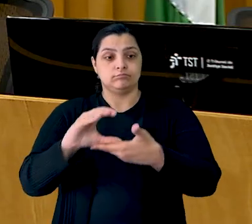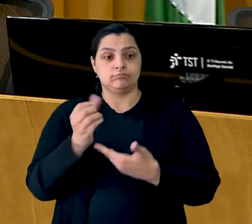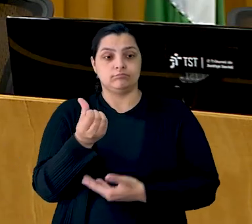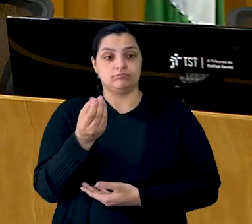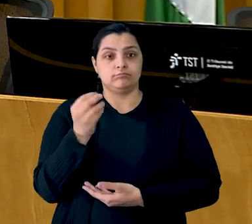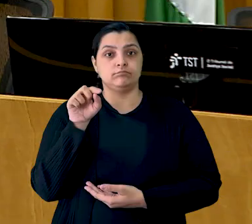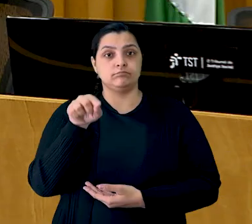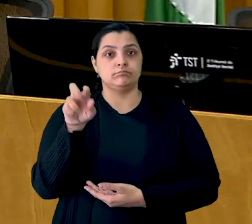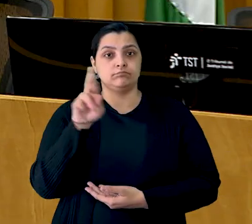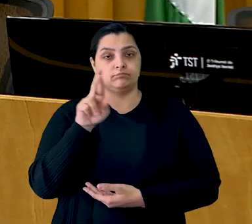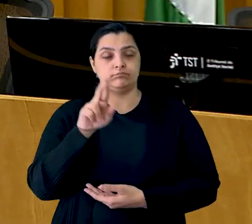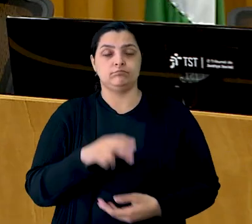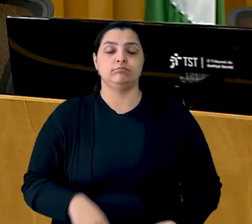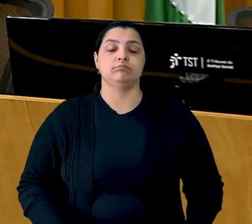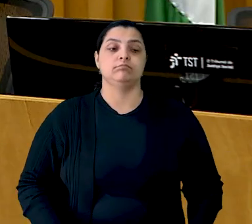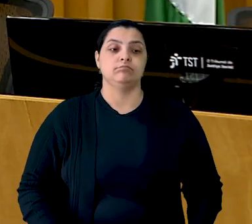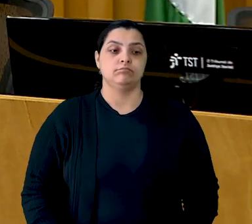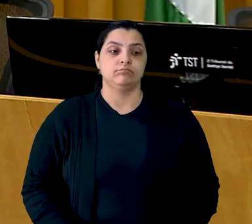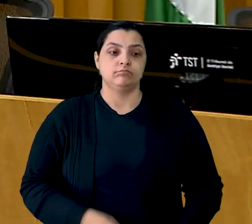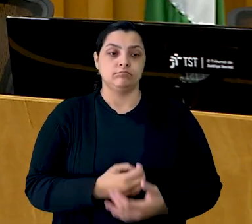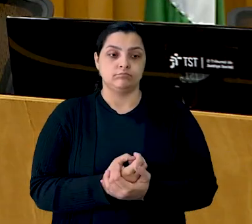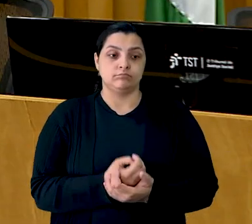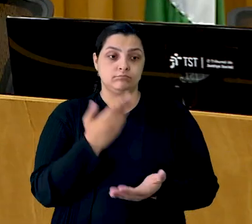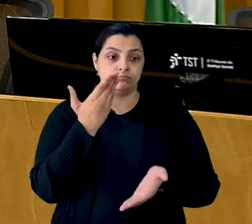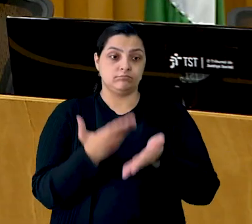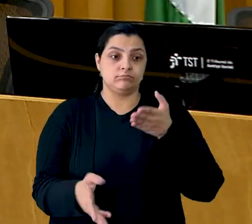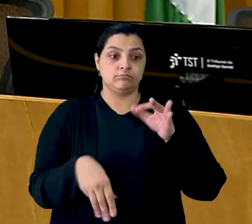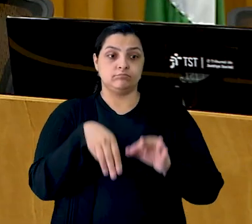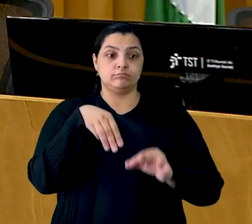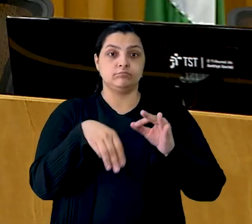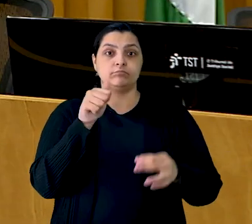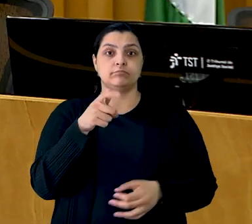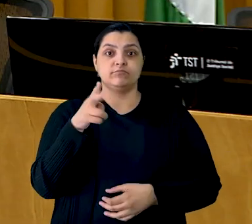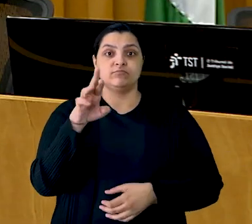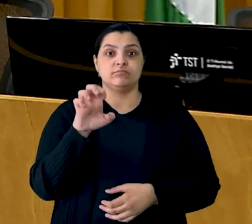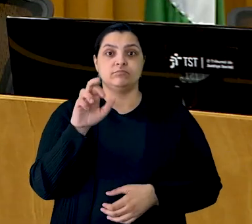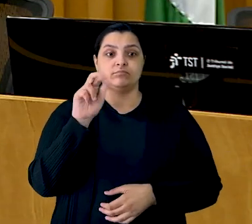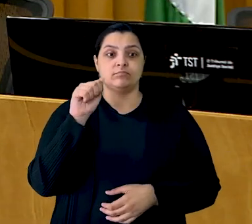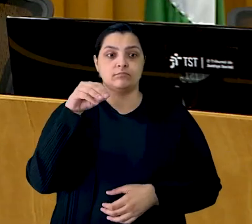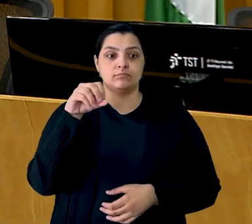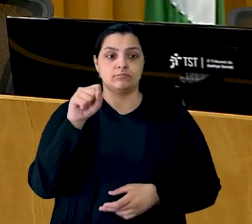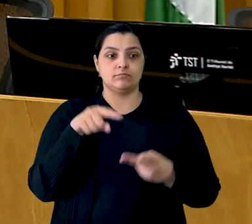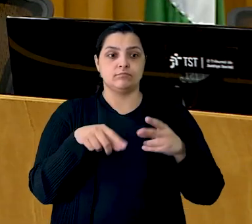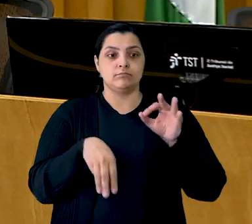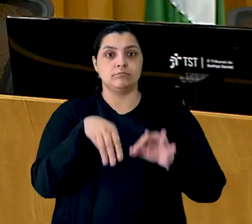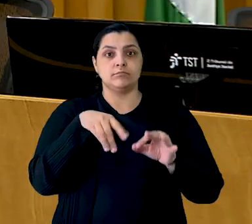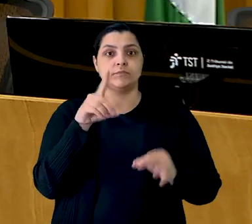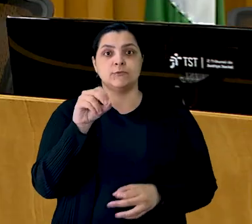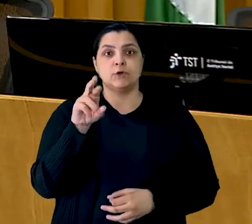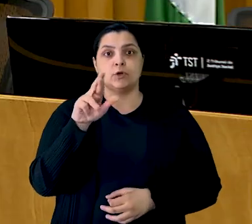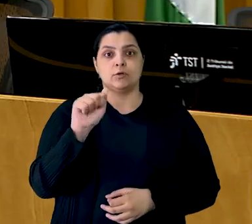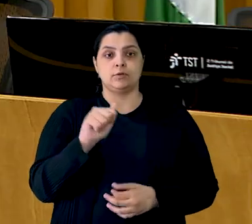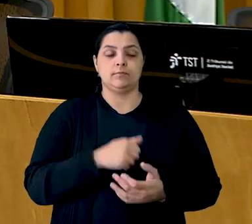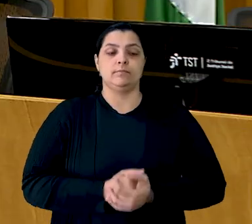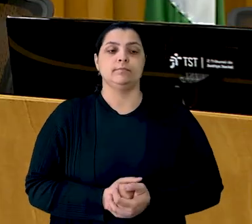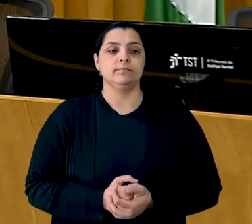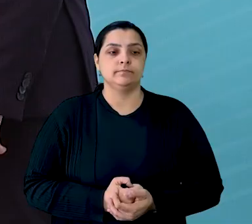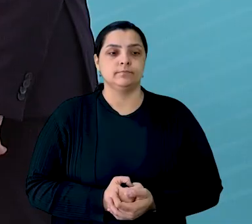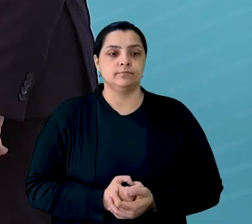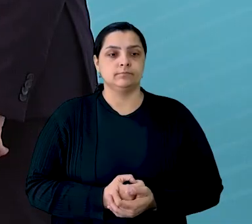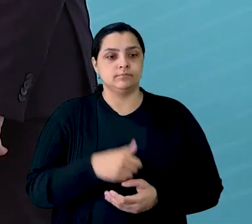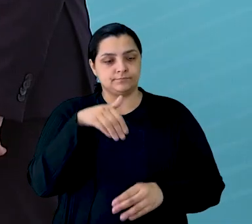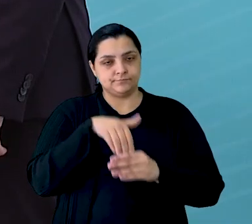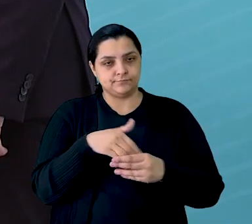uma indenização de R$ 60 mil ao trabalhador. Ficaram vencidos o ministro Alexandre Ramos e a ministra Dora Maria da